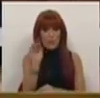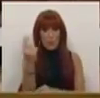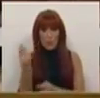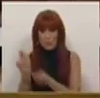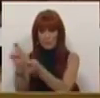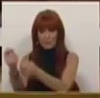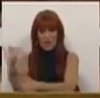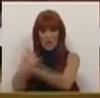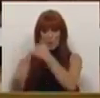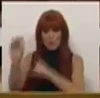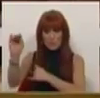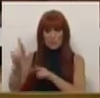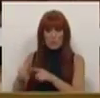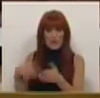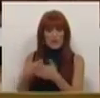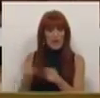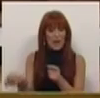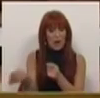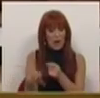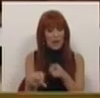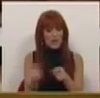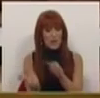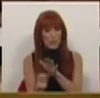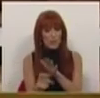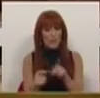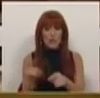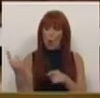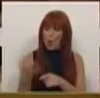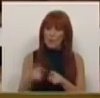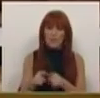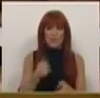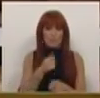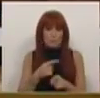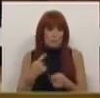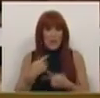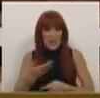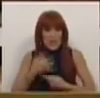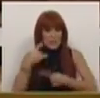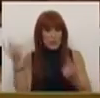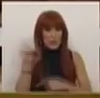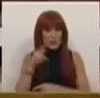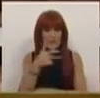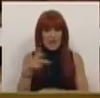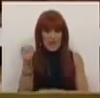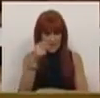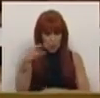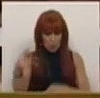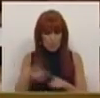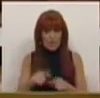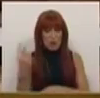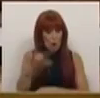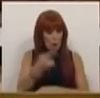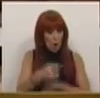banco. Em troca, este banco dá um colateral a esse fundo, obrigações de dívida pública, por exemplo, no valor de 100 euros.